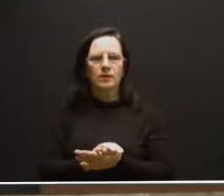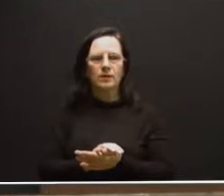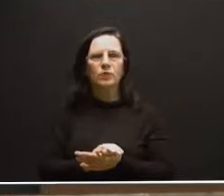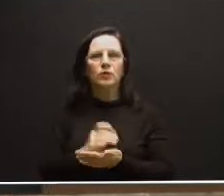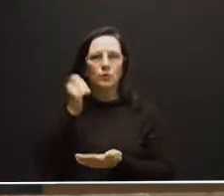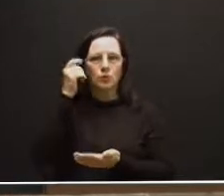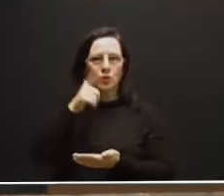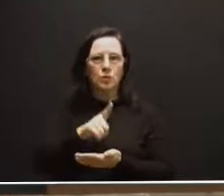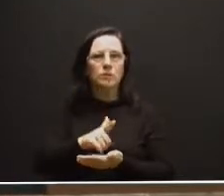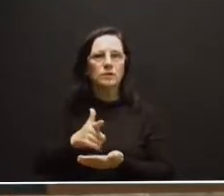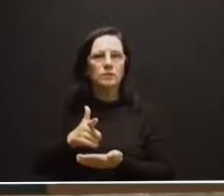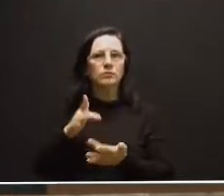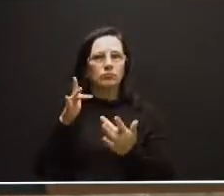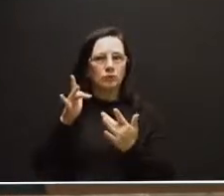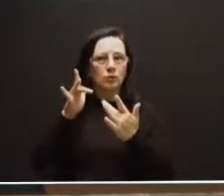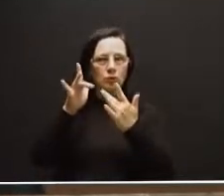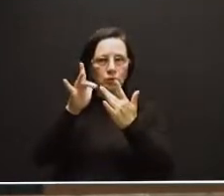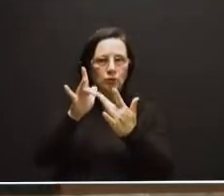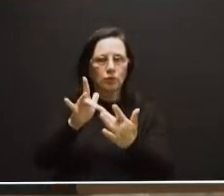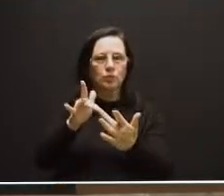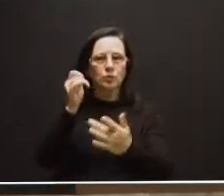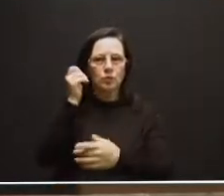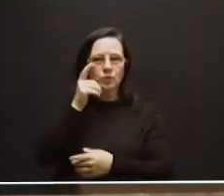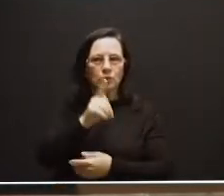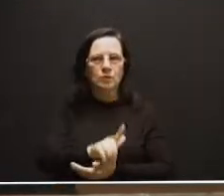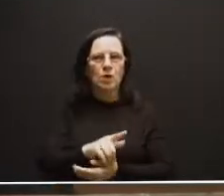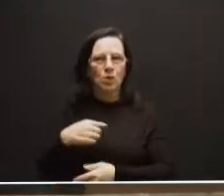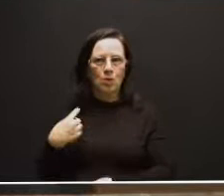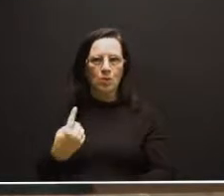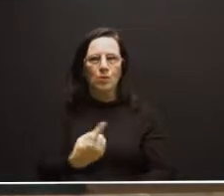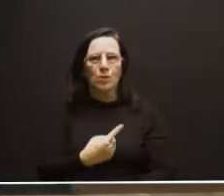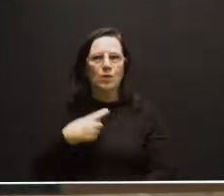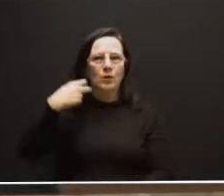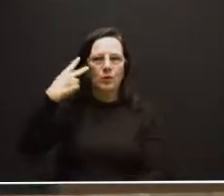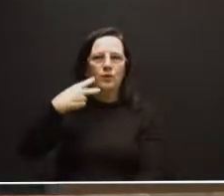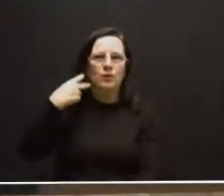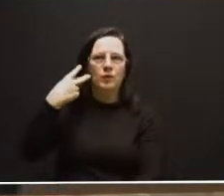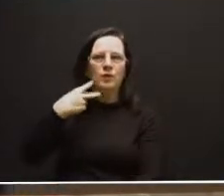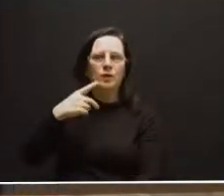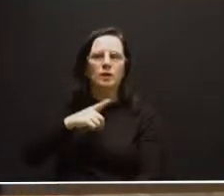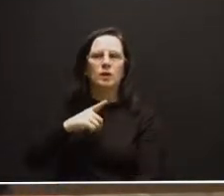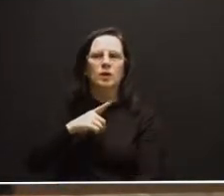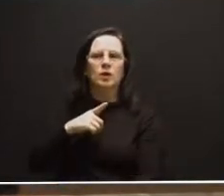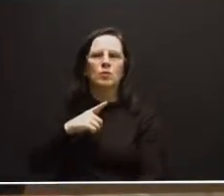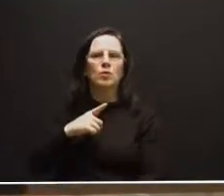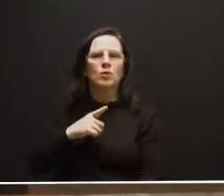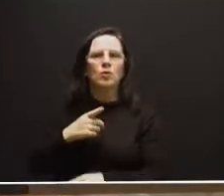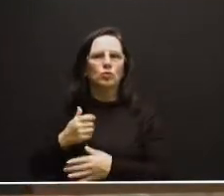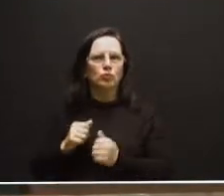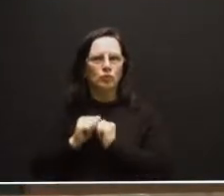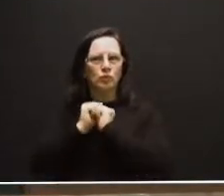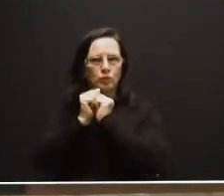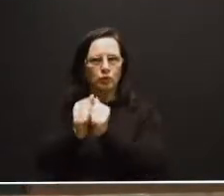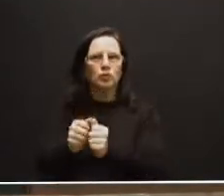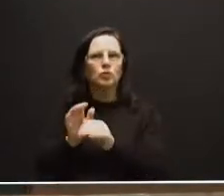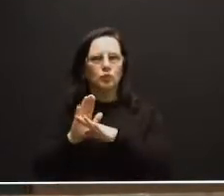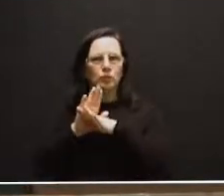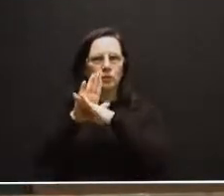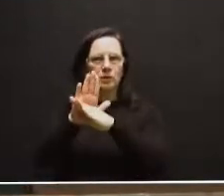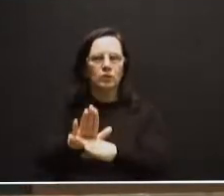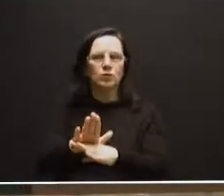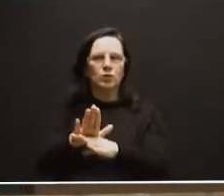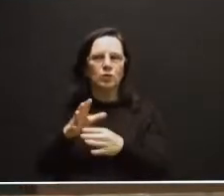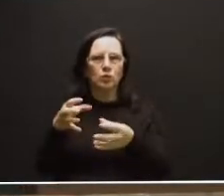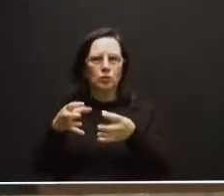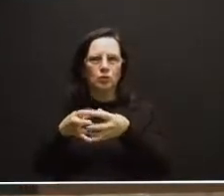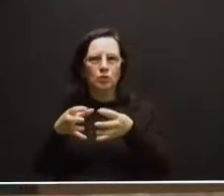os nossos objetivos primeiro nós como os vereadores temos procurado defender e lutar em favor dos